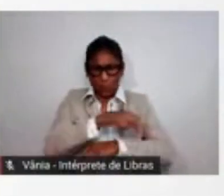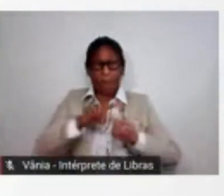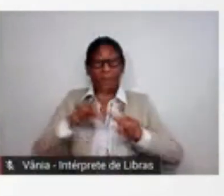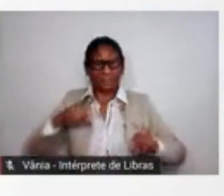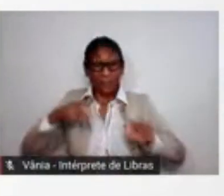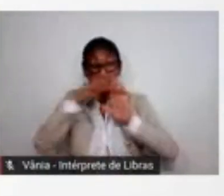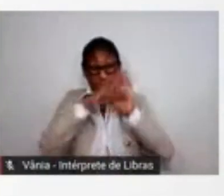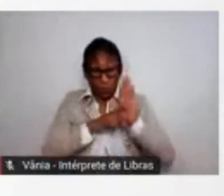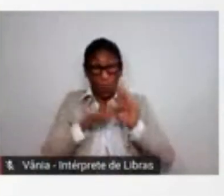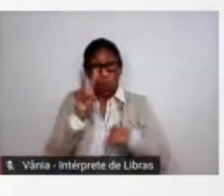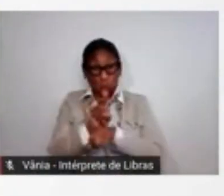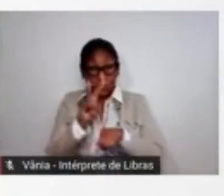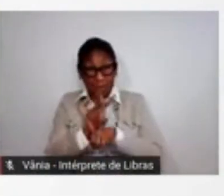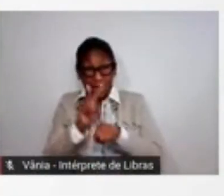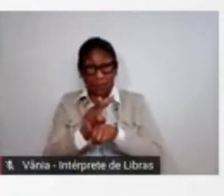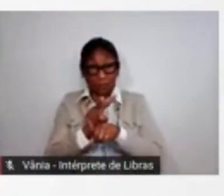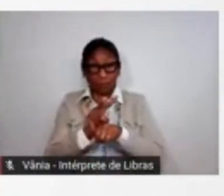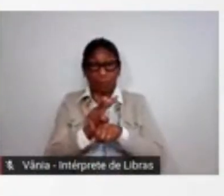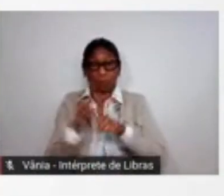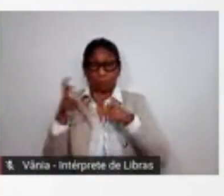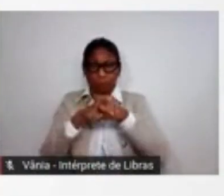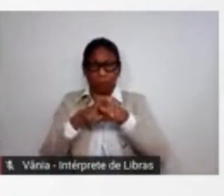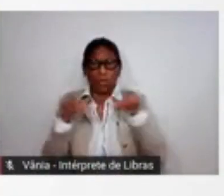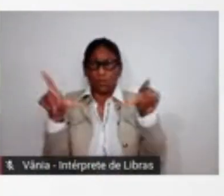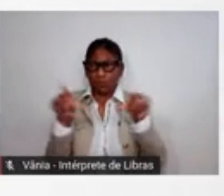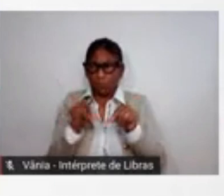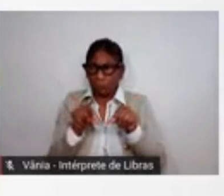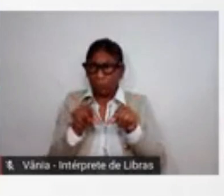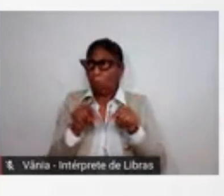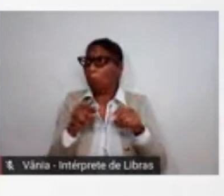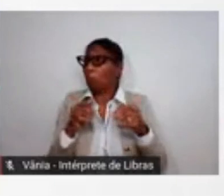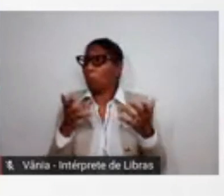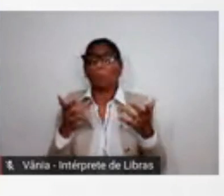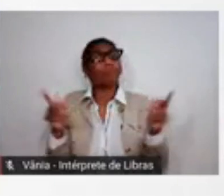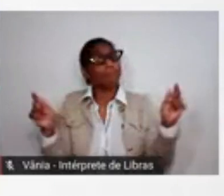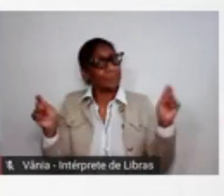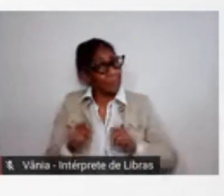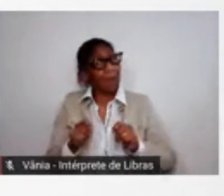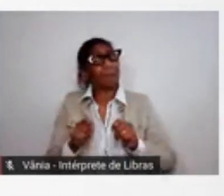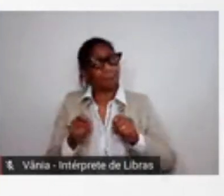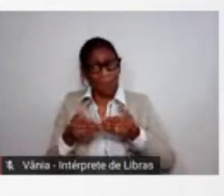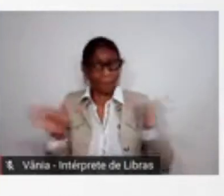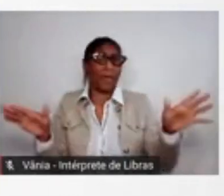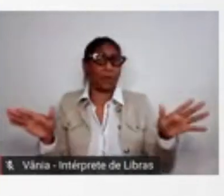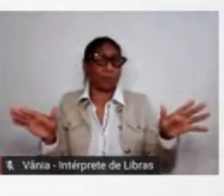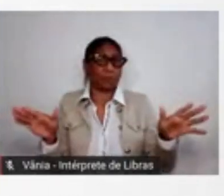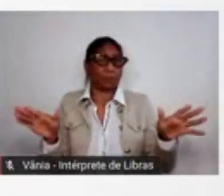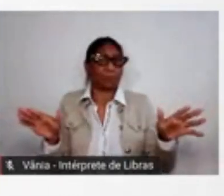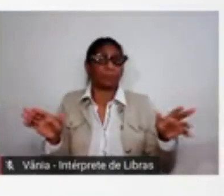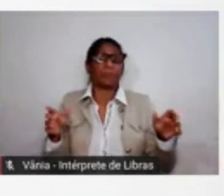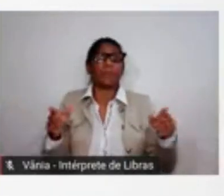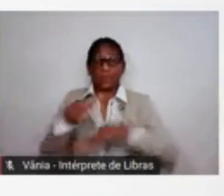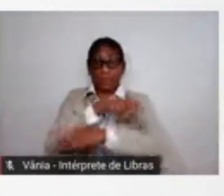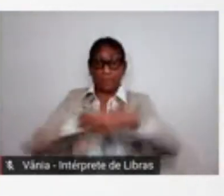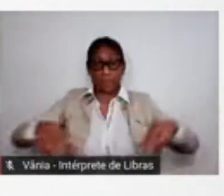protocolos, estejam se contaminando menos, teremos atingido o nosso objetivo. Não se trata de restringir a circulação